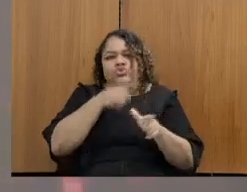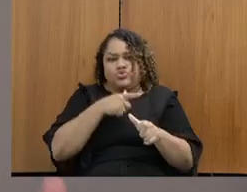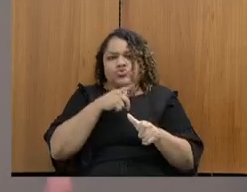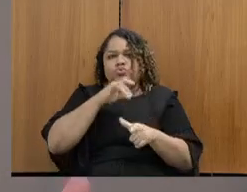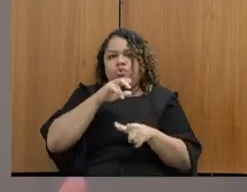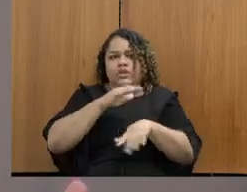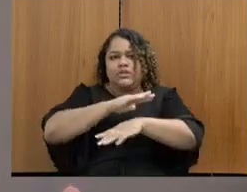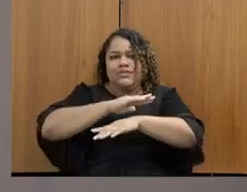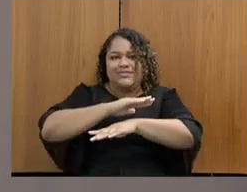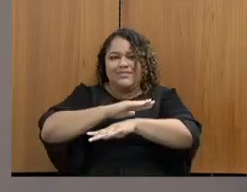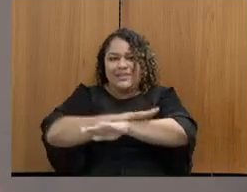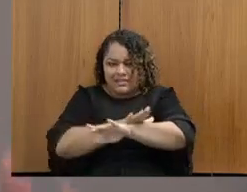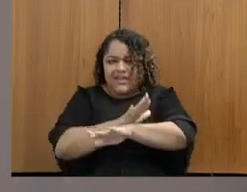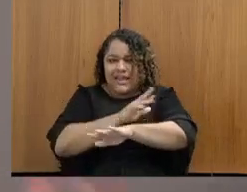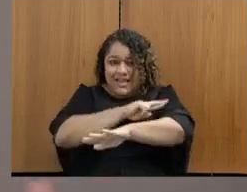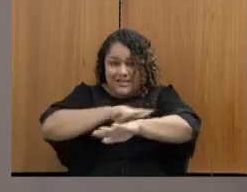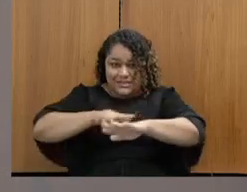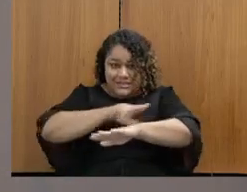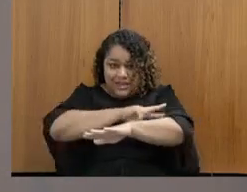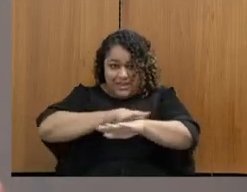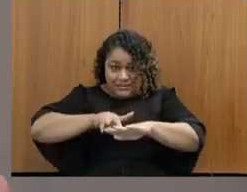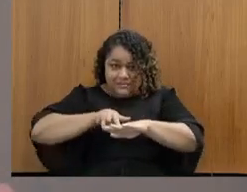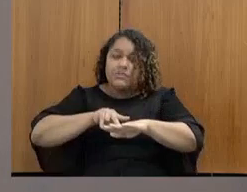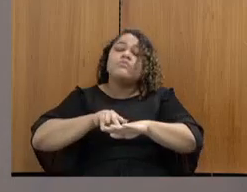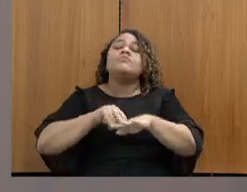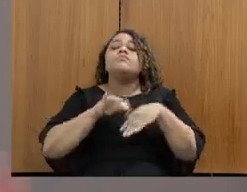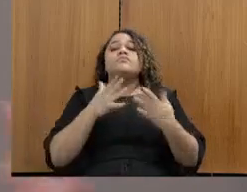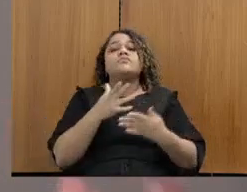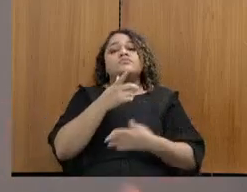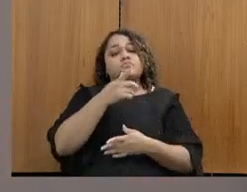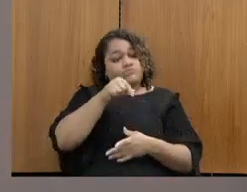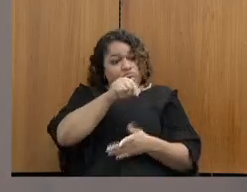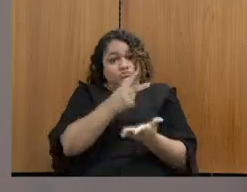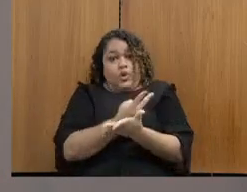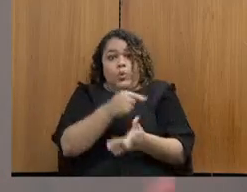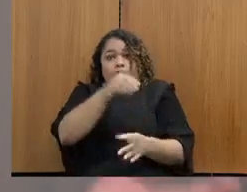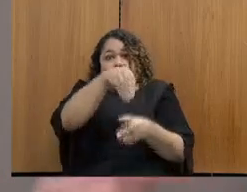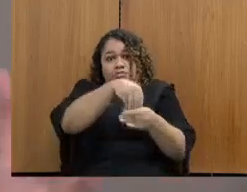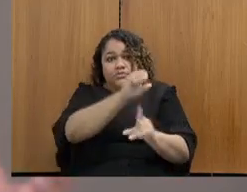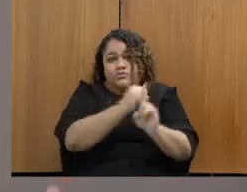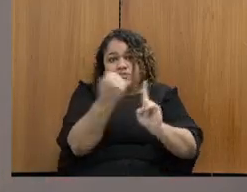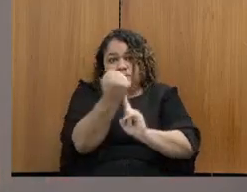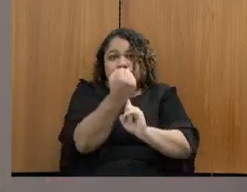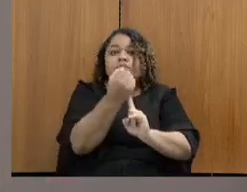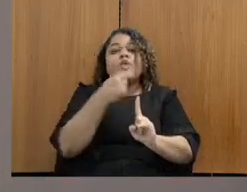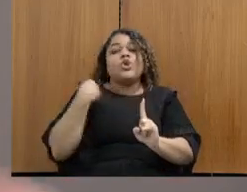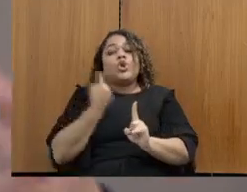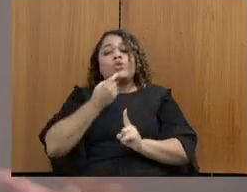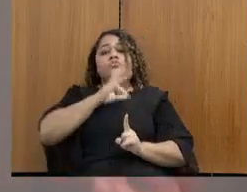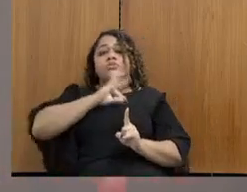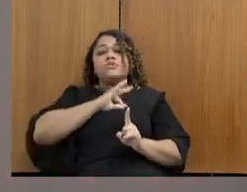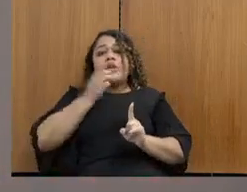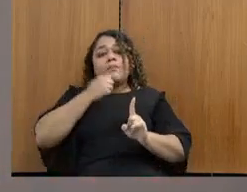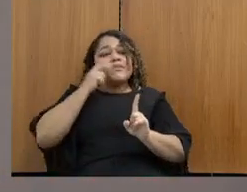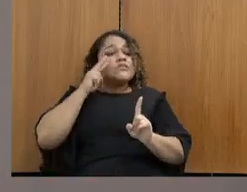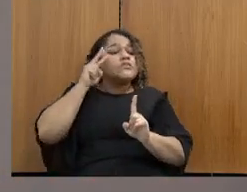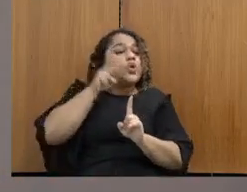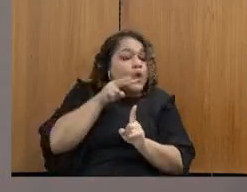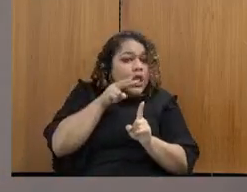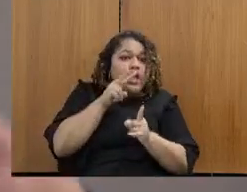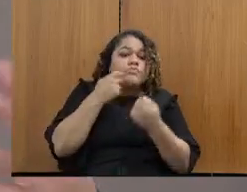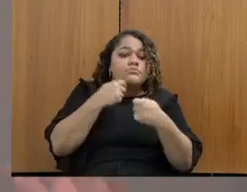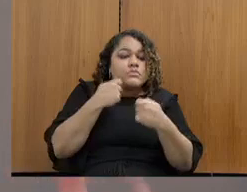acontece na sociedade nós como instituição policial nós temos que olhar nós temos que acolher nós temos que investigar